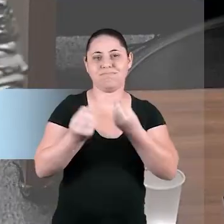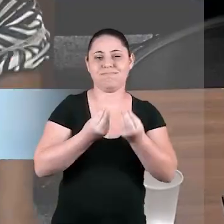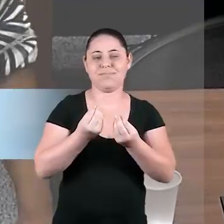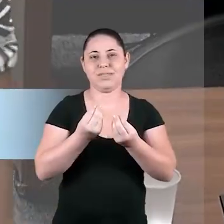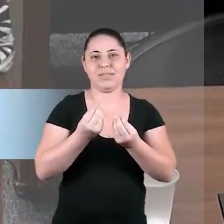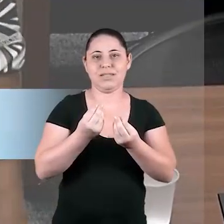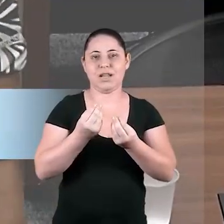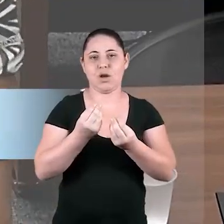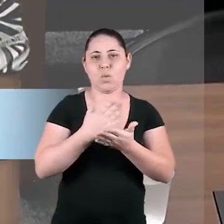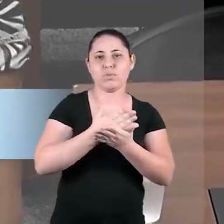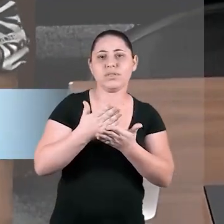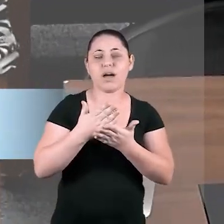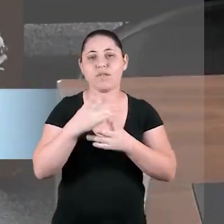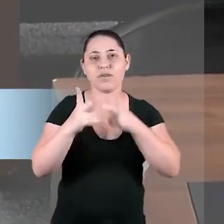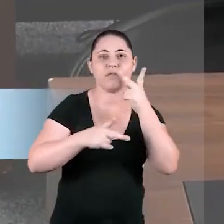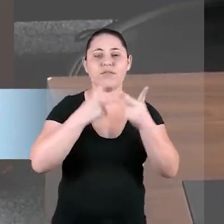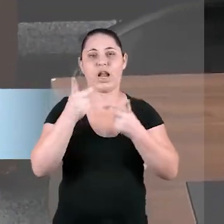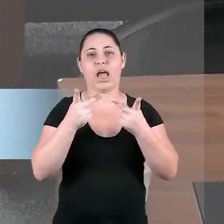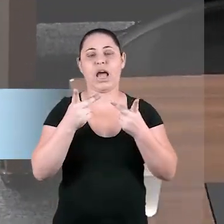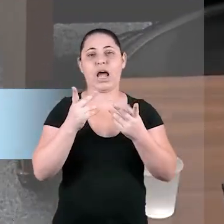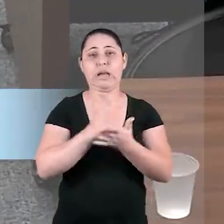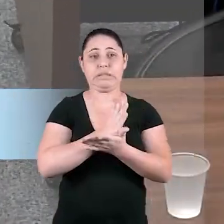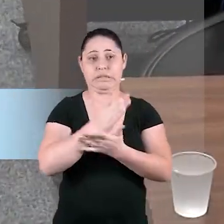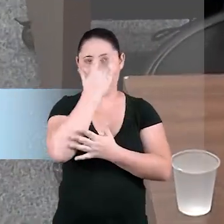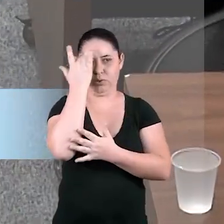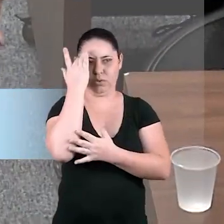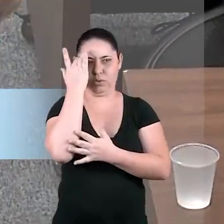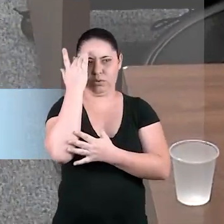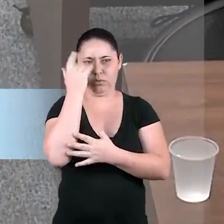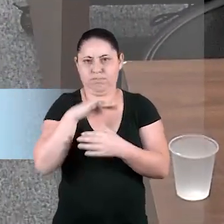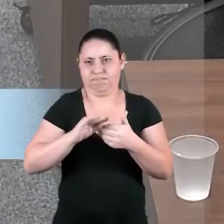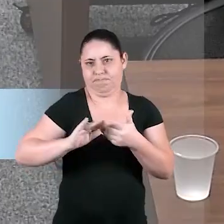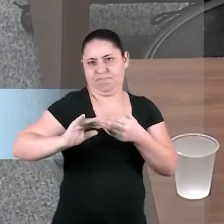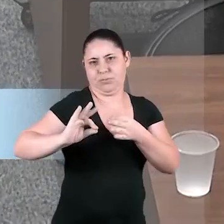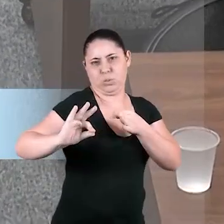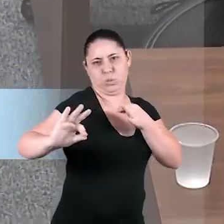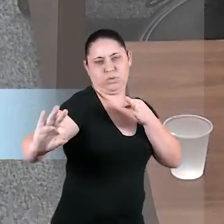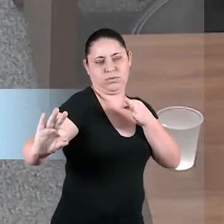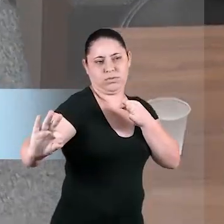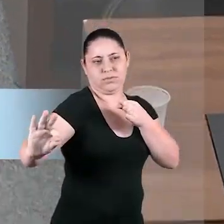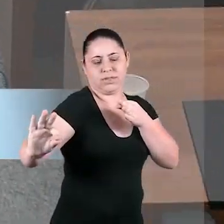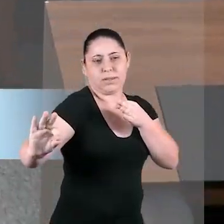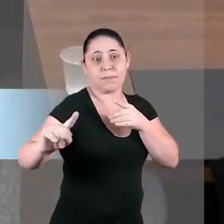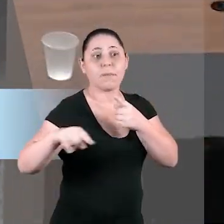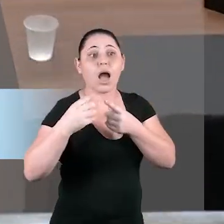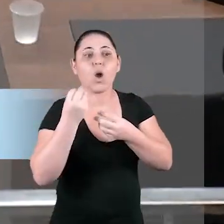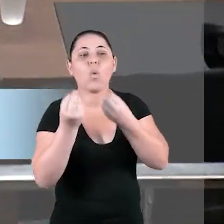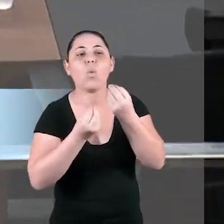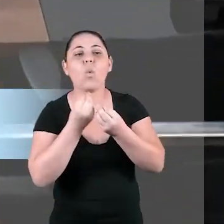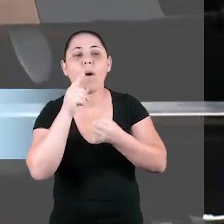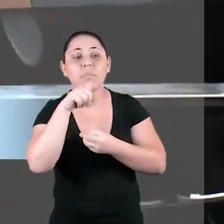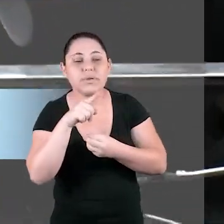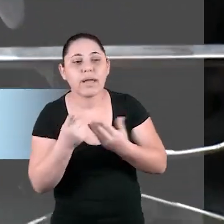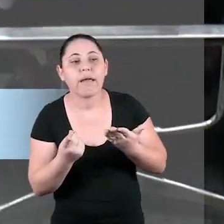também. Quando eu começava a falar disso, aí tem gente que chega a ficar longe de mim, aí daqui a pouco fala assim, não, mas como que é